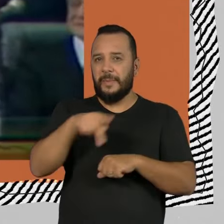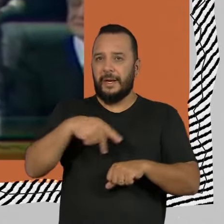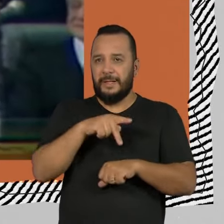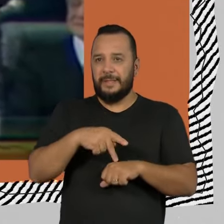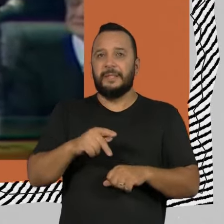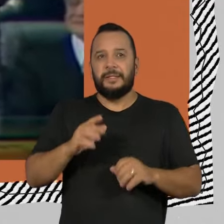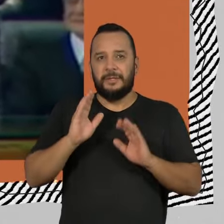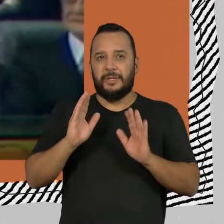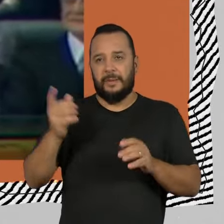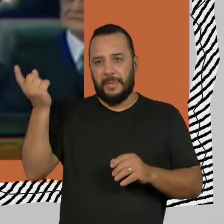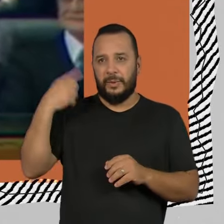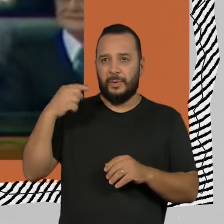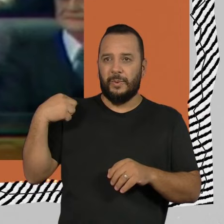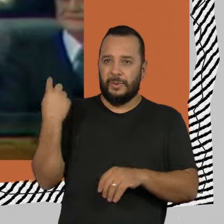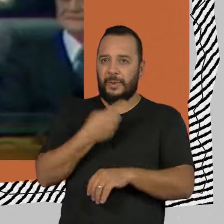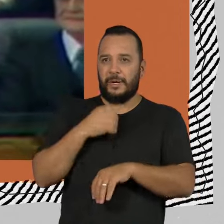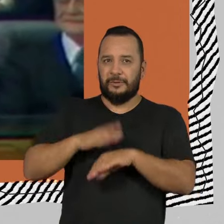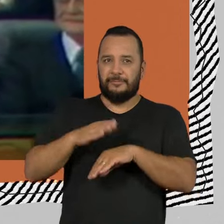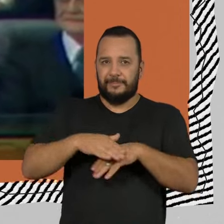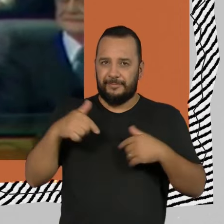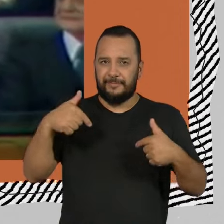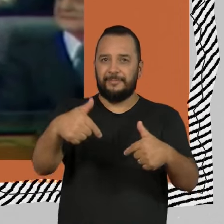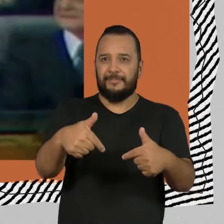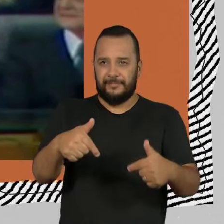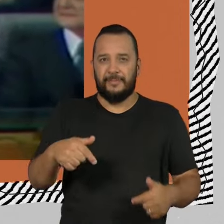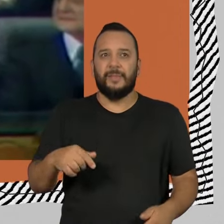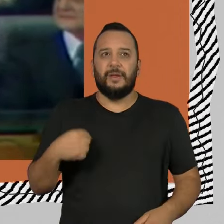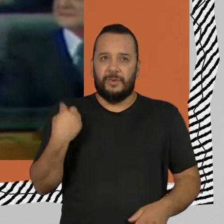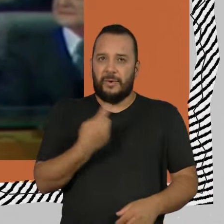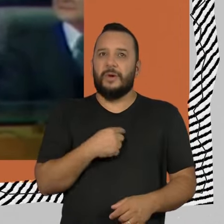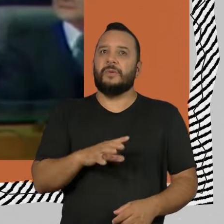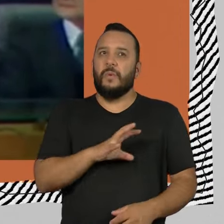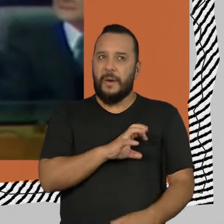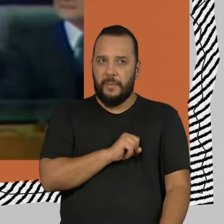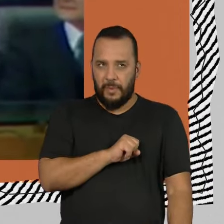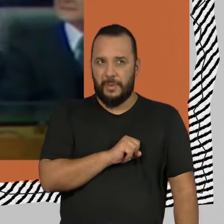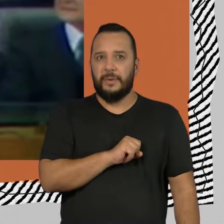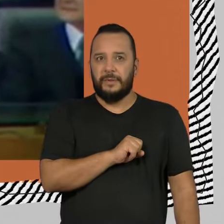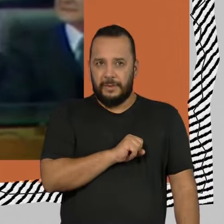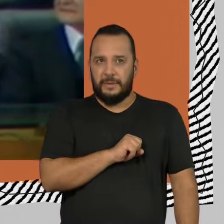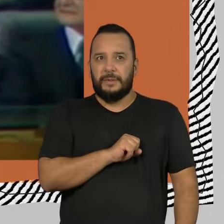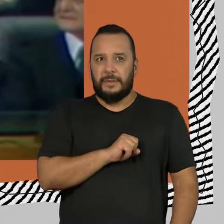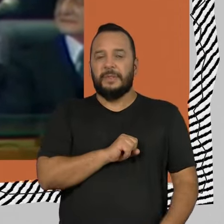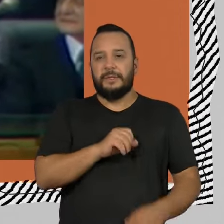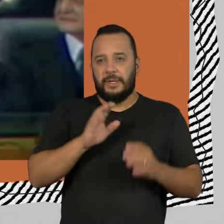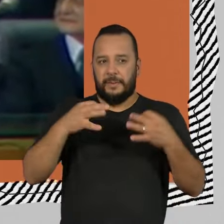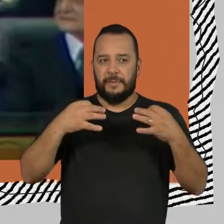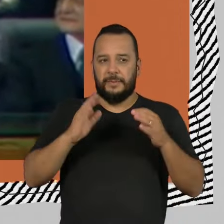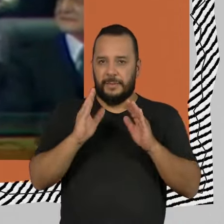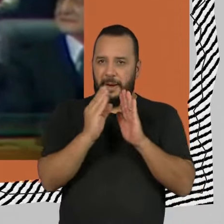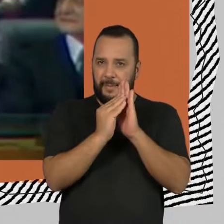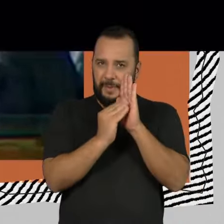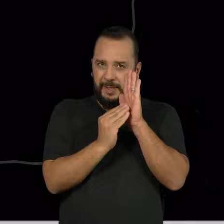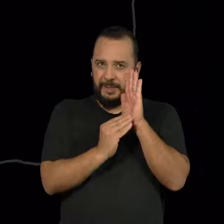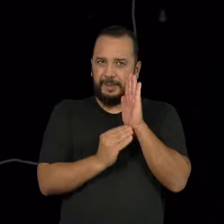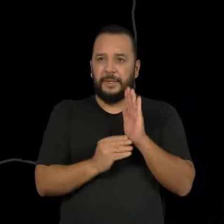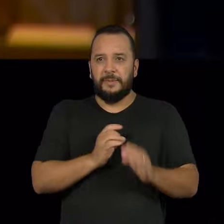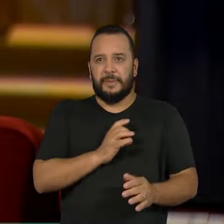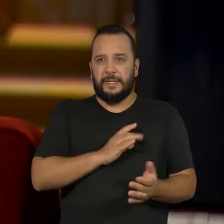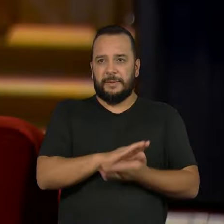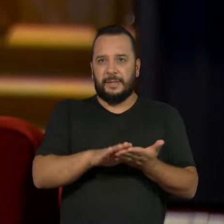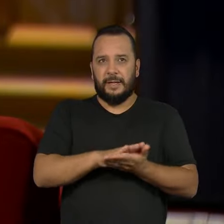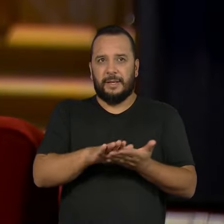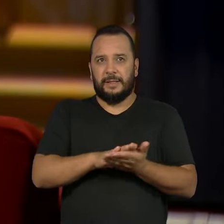um serviço nós o fizemos com amor aplicação e sem medo